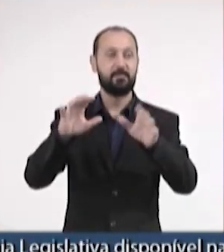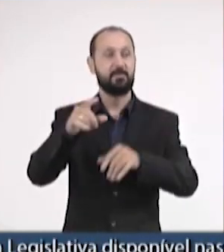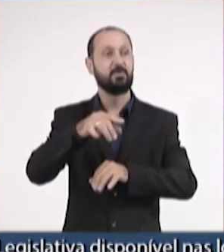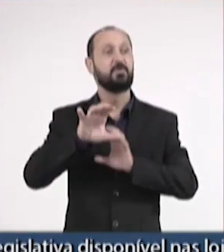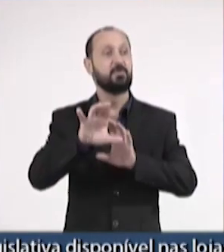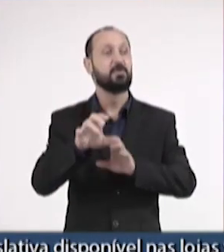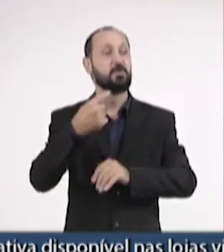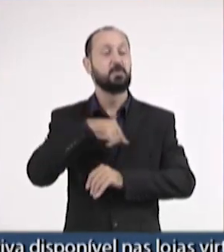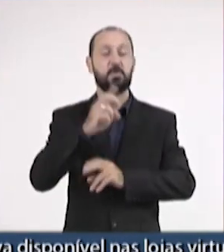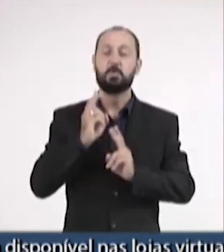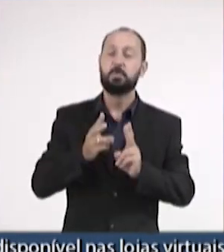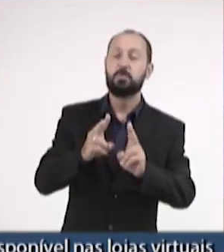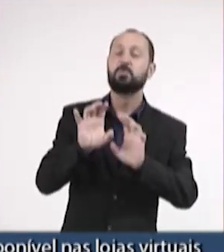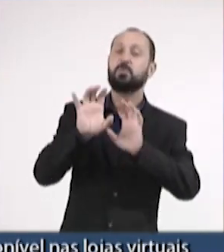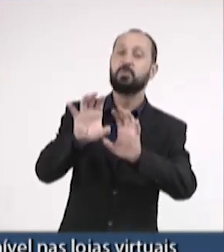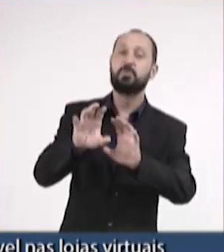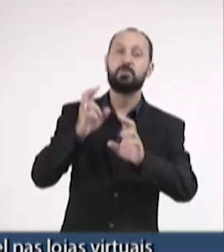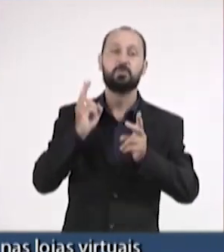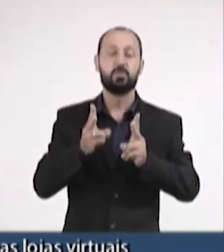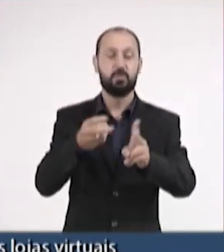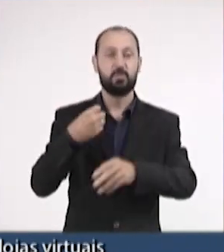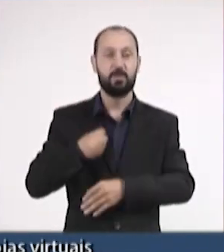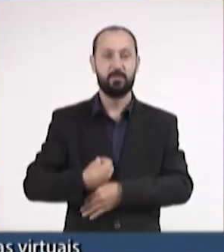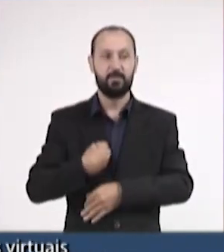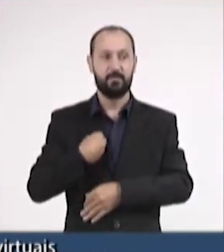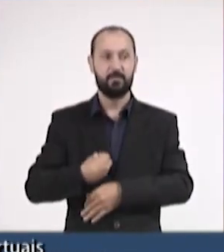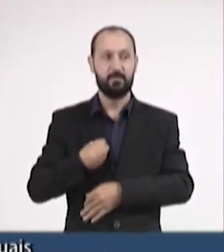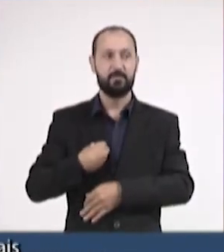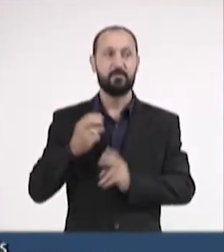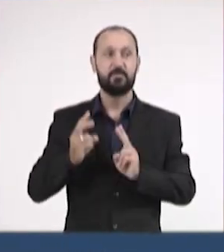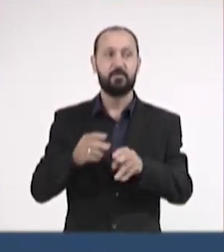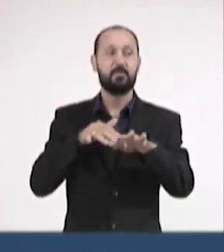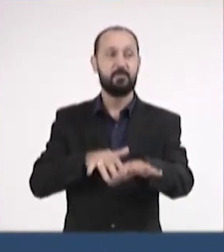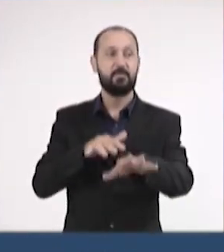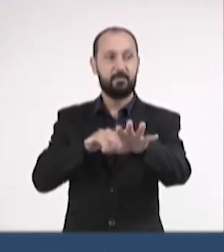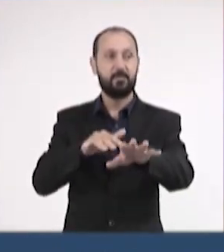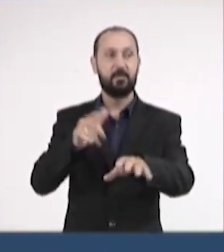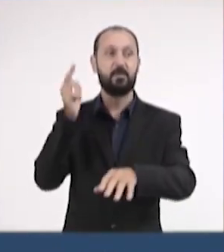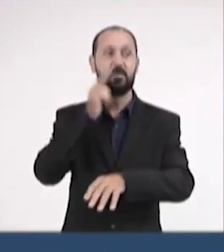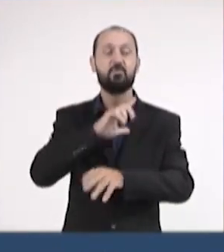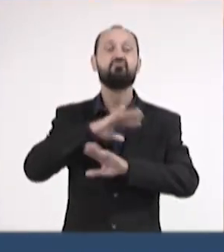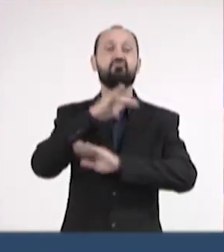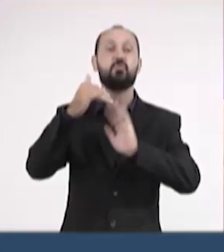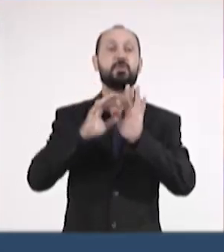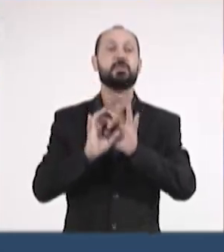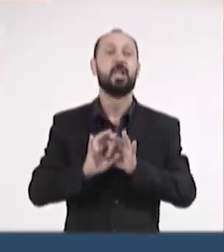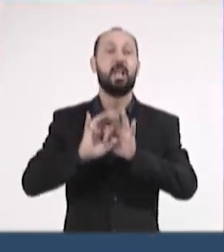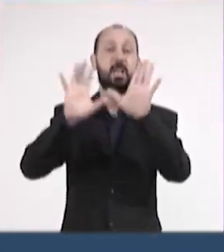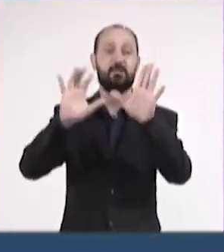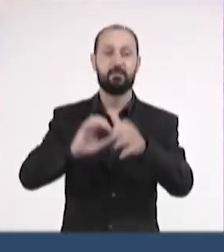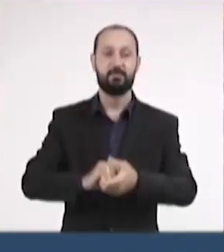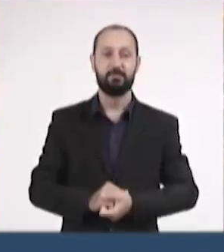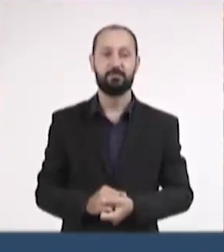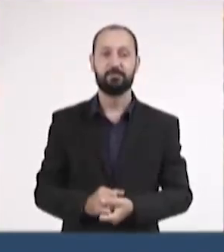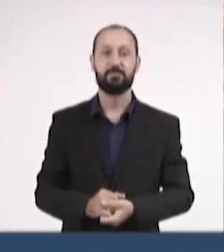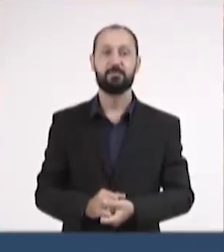Que a gente continue caçando jeito de nos manter vivas. Seguiremos em marcha até que todas sejamos livres.